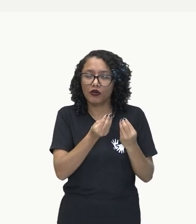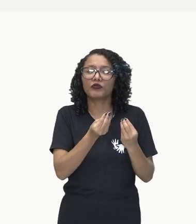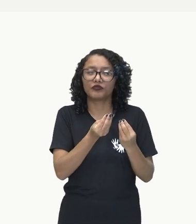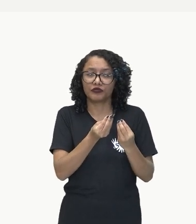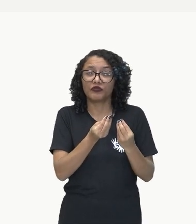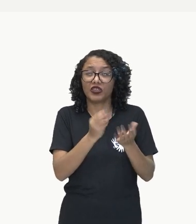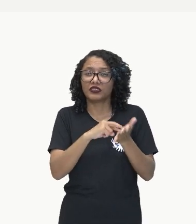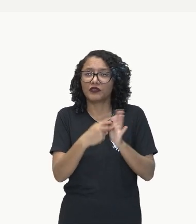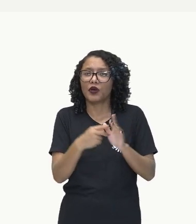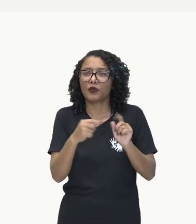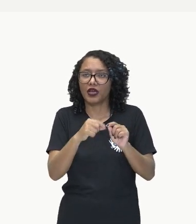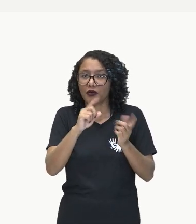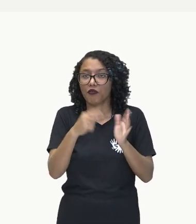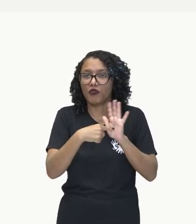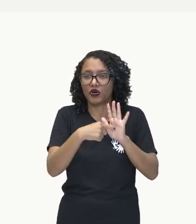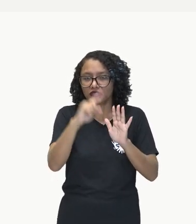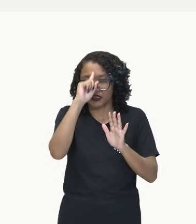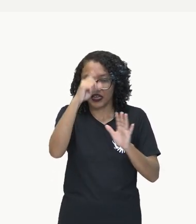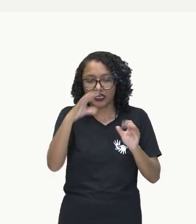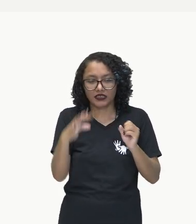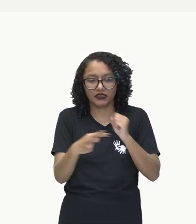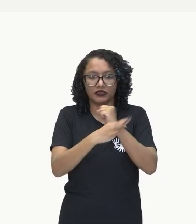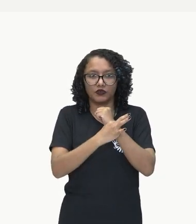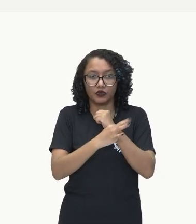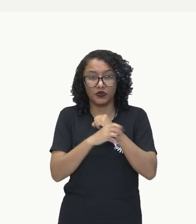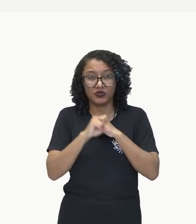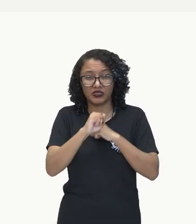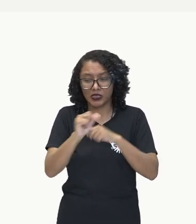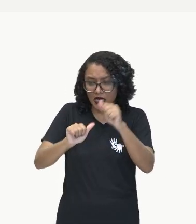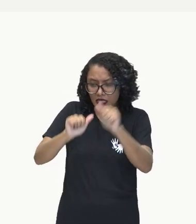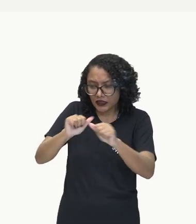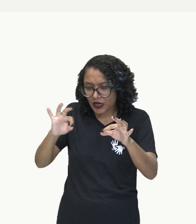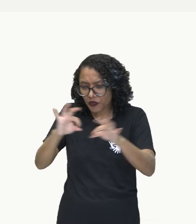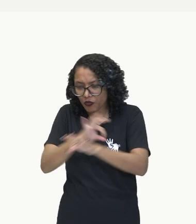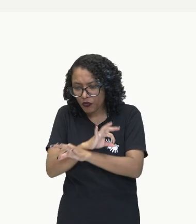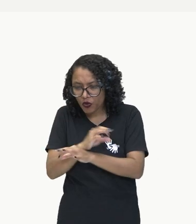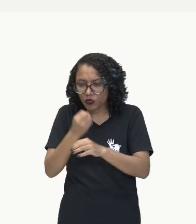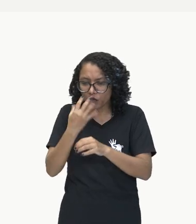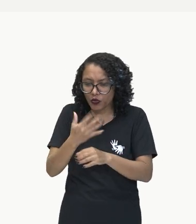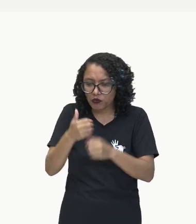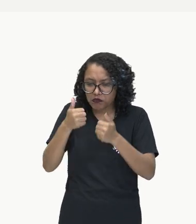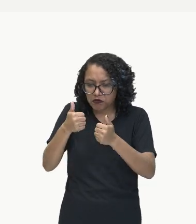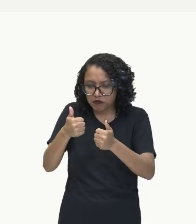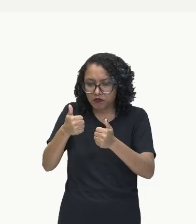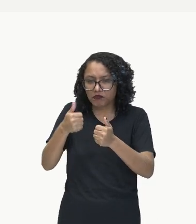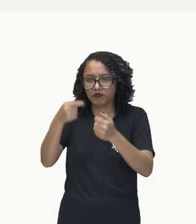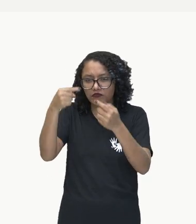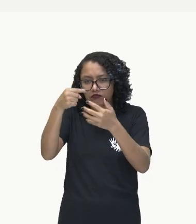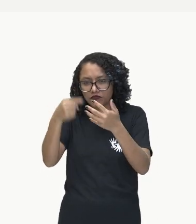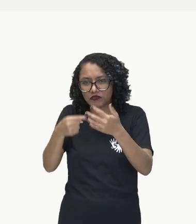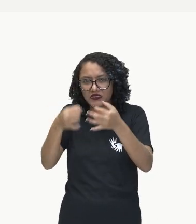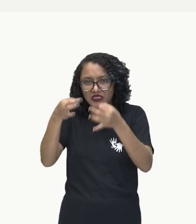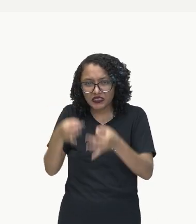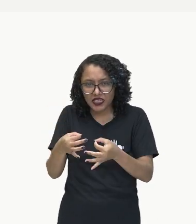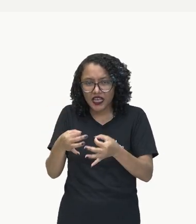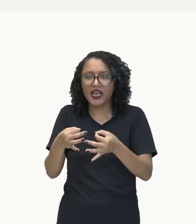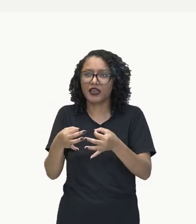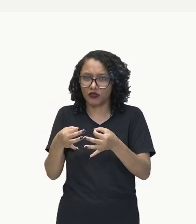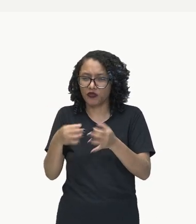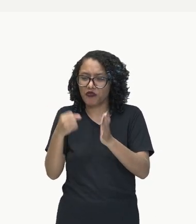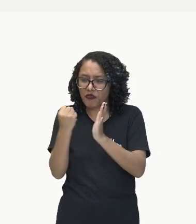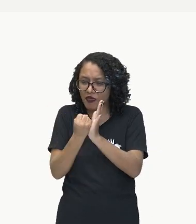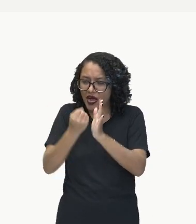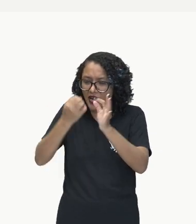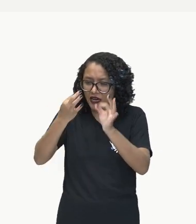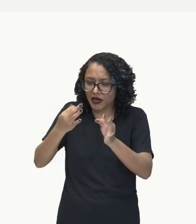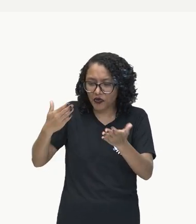seguro, porque se ele for inspecionado, se ele já está na mesa, se ele estava com todos aqueles sinais gráficos governamentais, então ele está